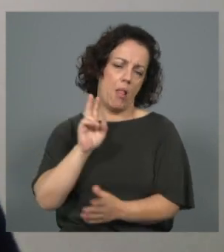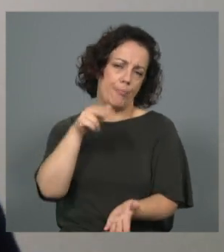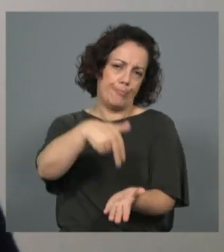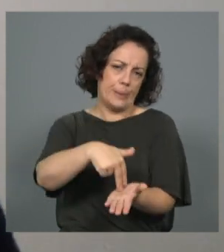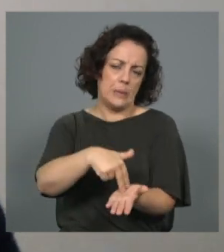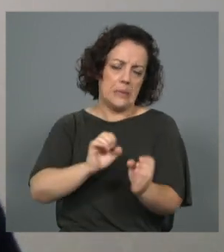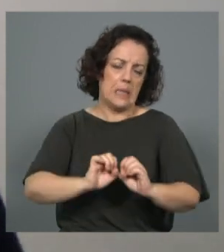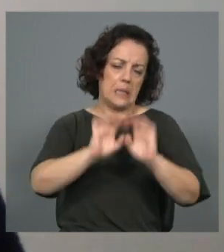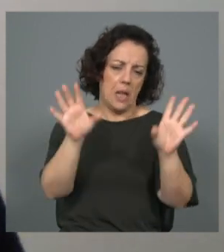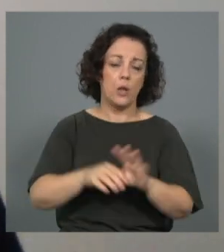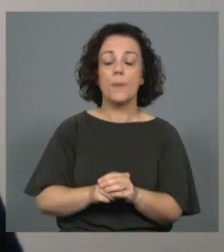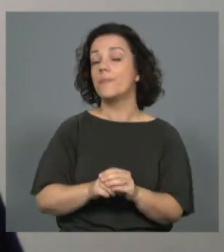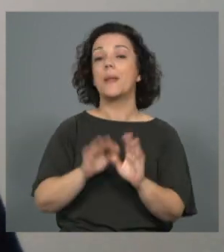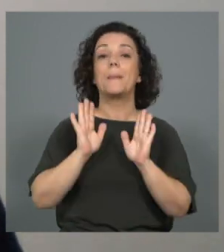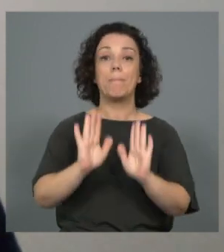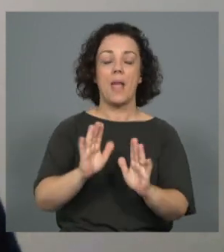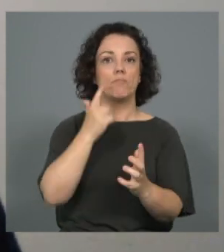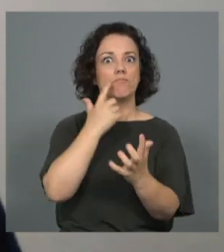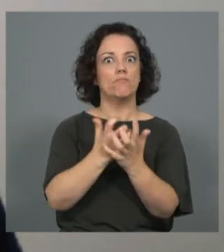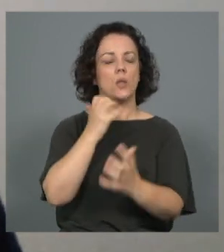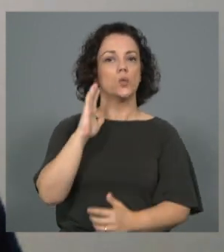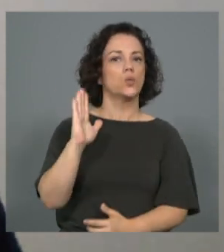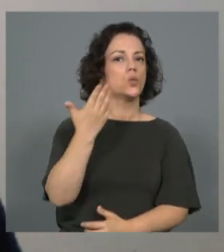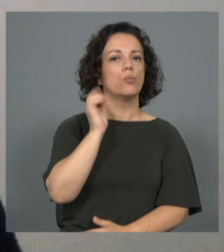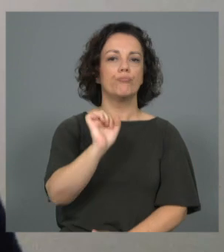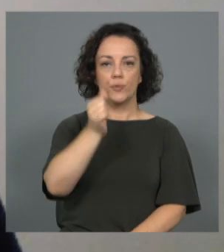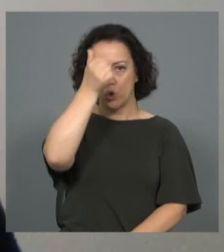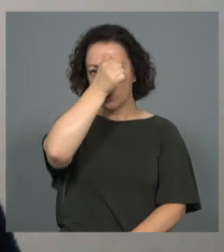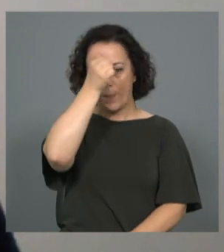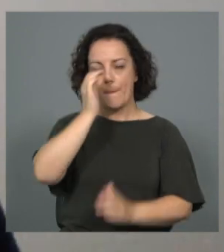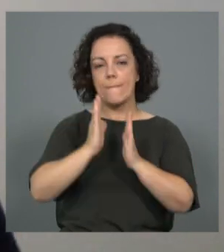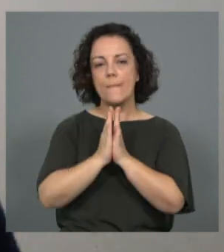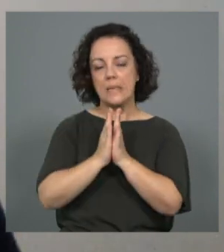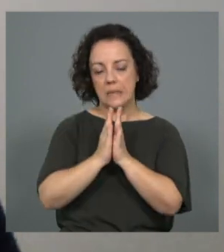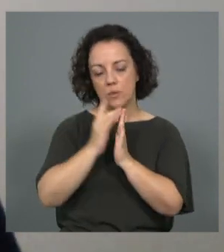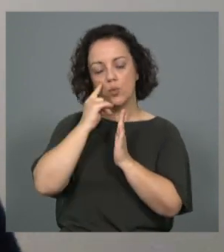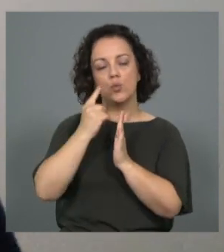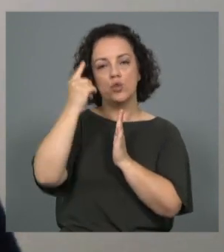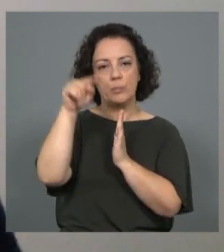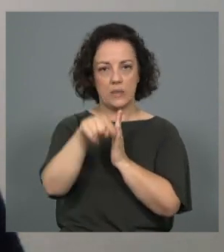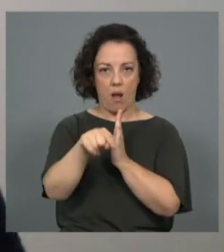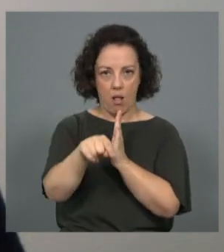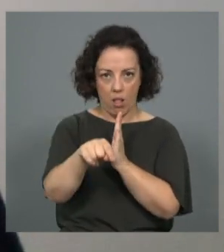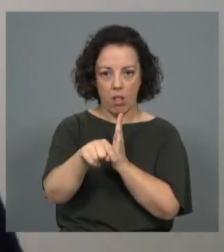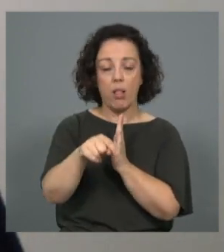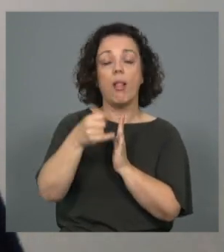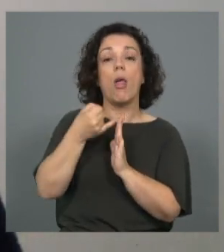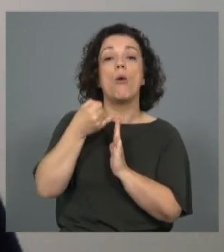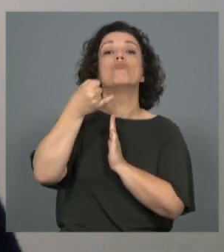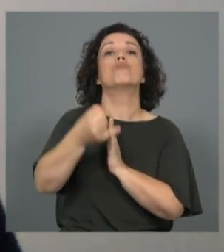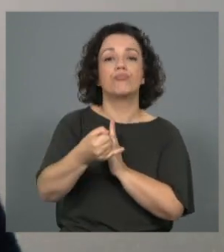presença. Claro que o ponto mais alto será a Eucaristia do domingo, a solene Eucaristia do domingo, e depois